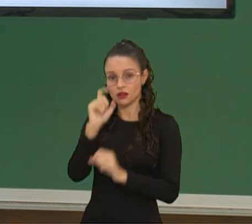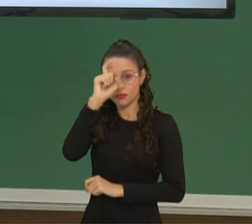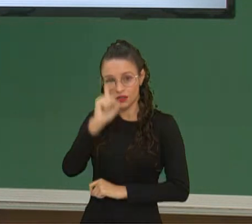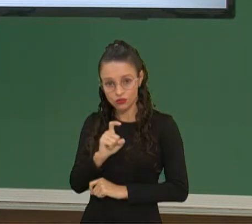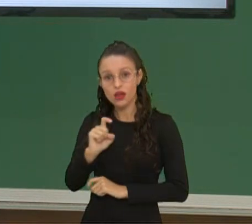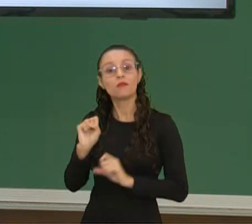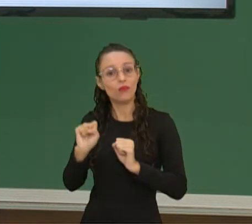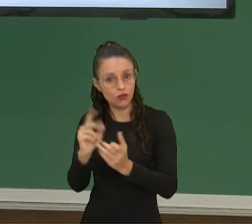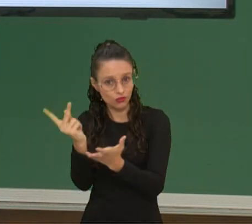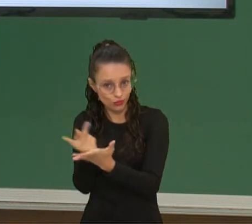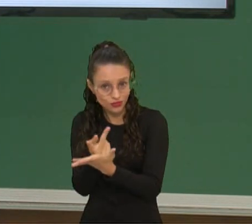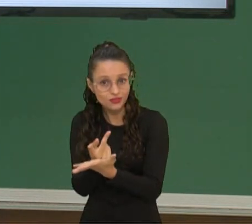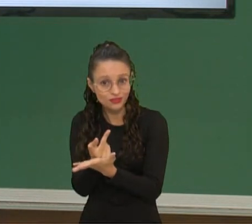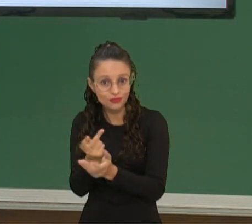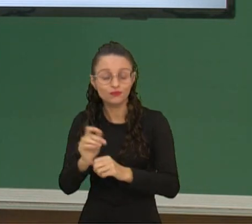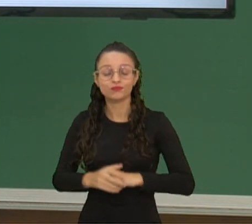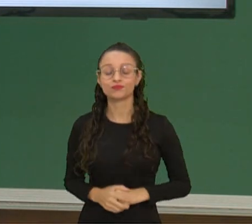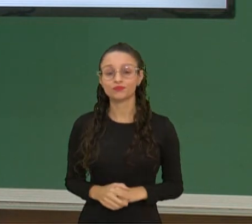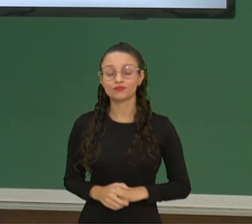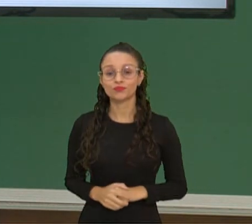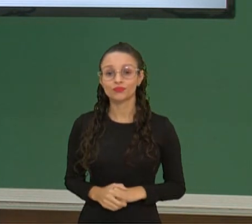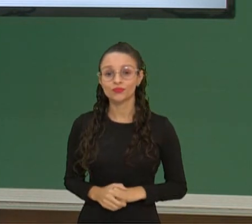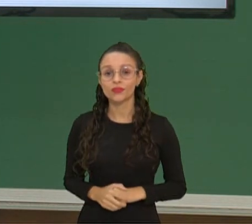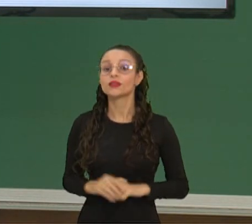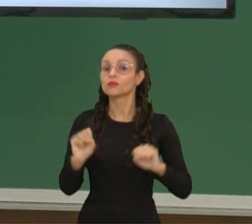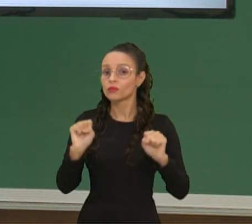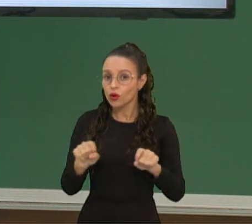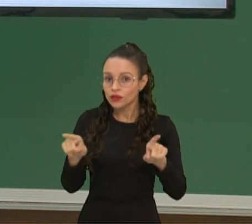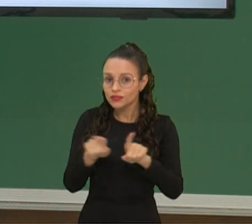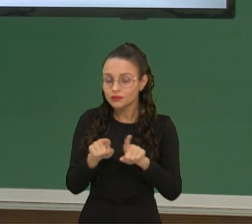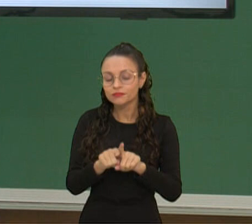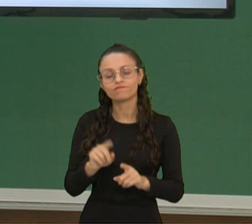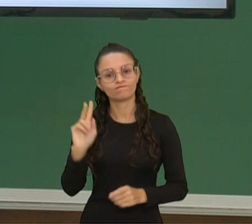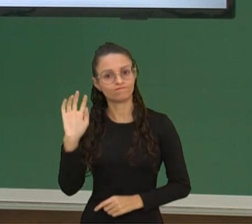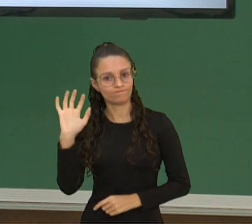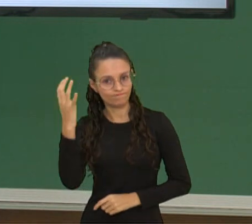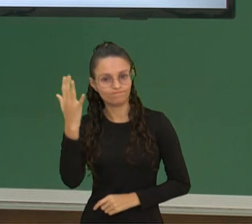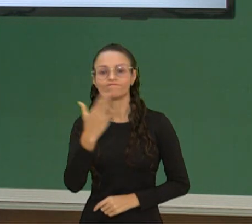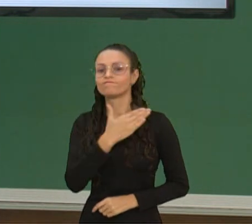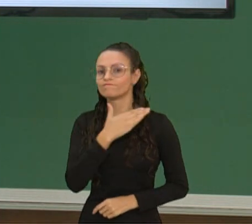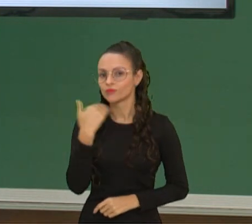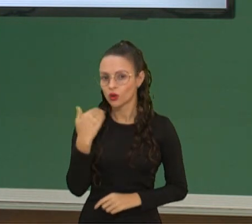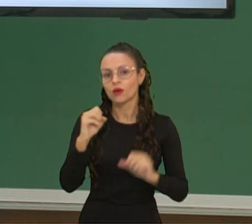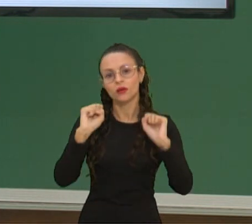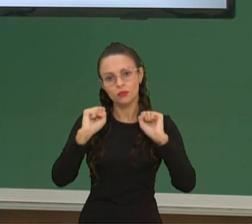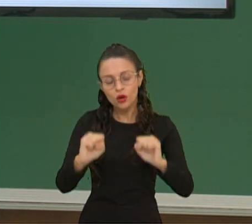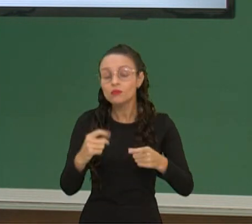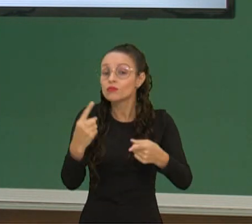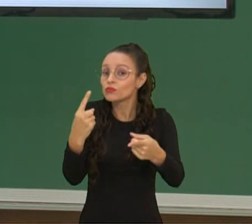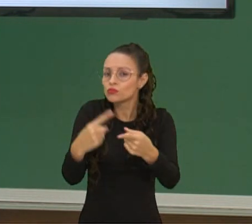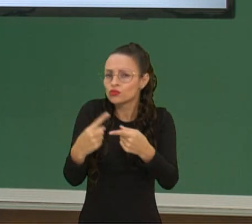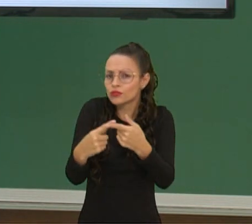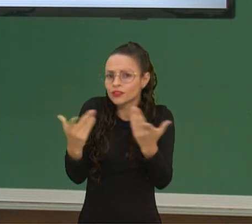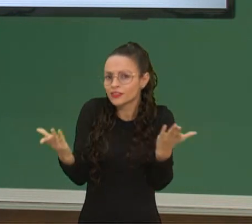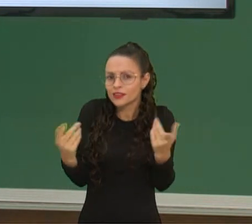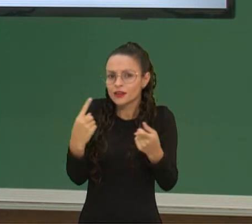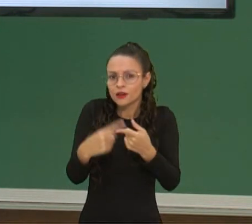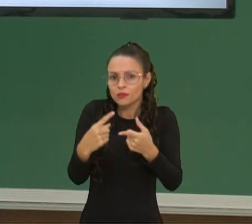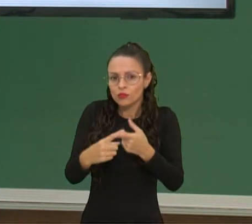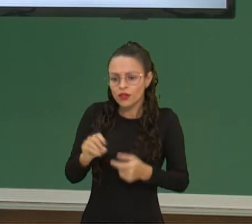dos sintomas que vai acontecer tá pode acontecer a morte da pessoa porque porque